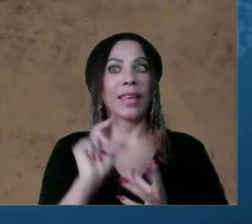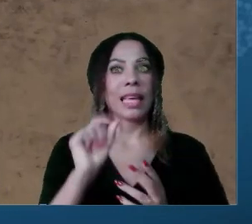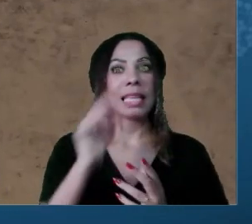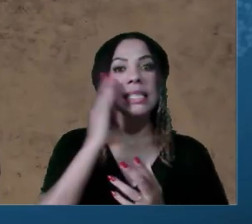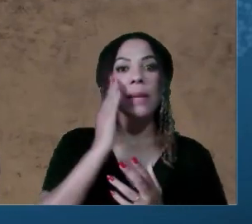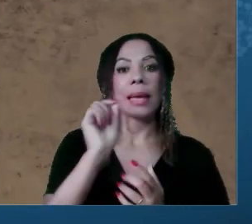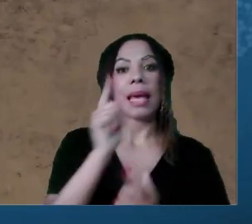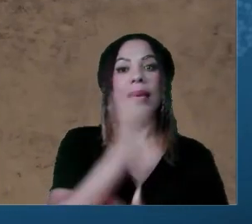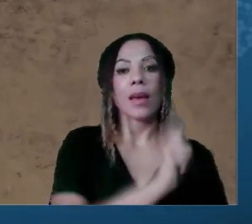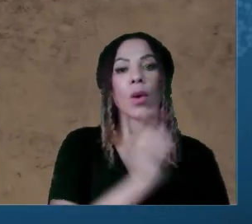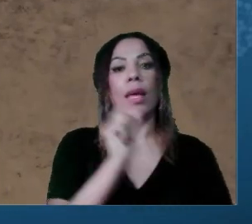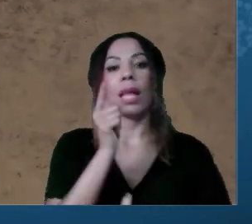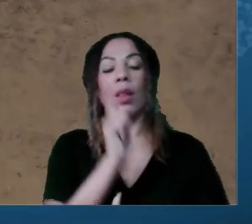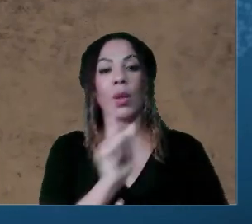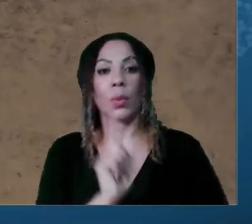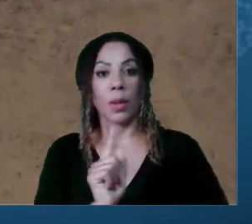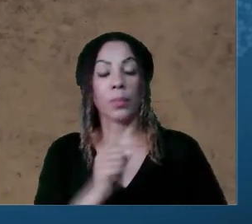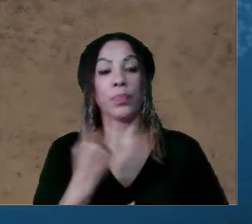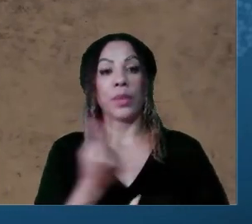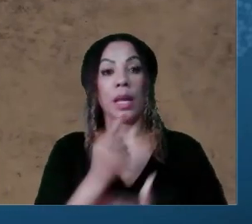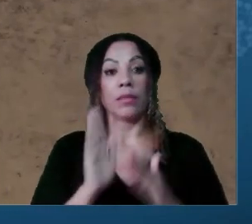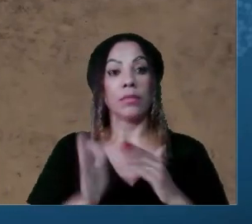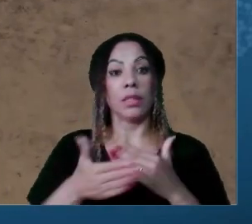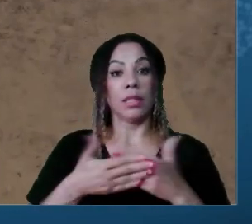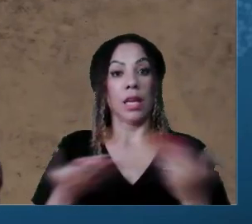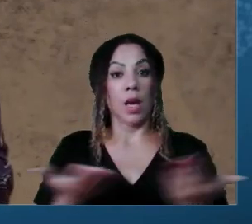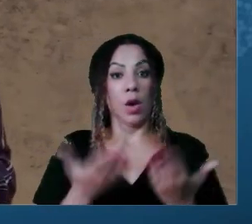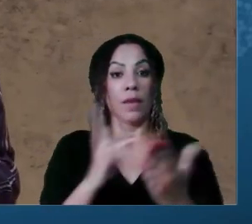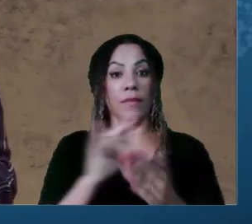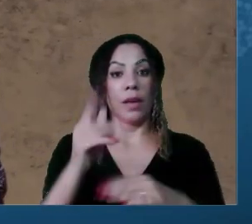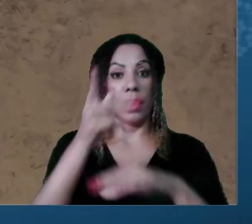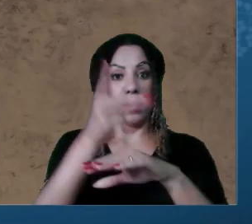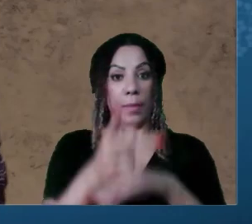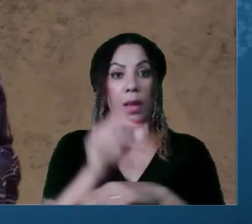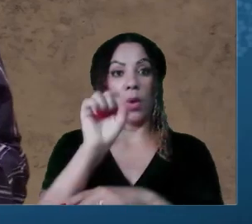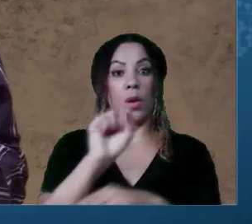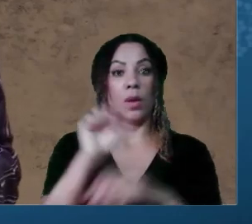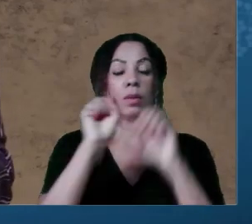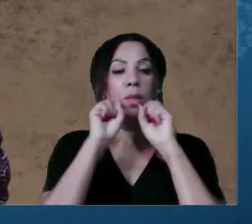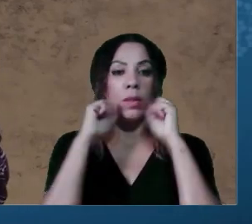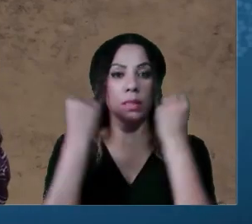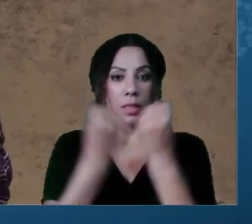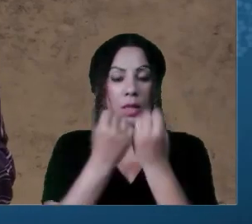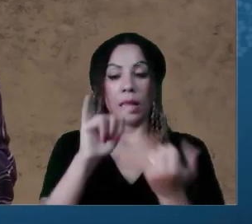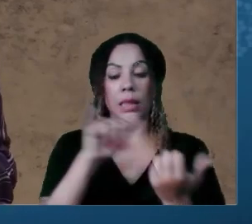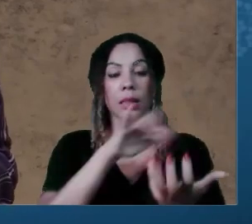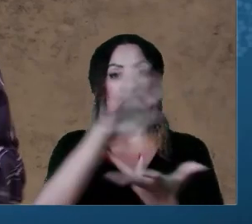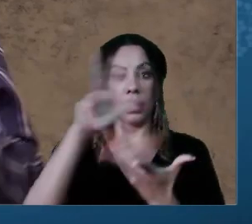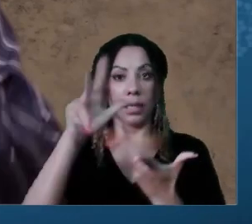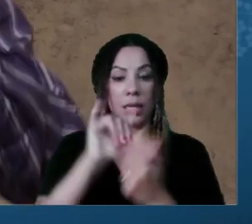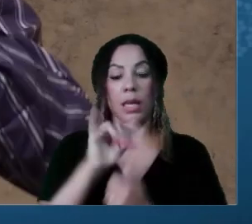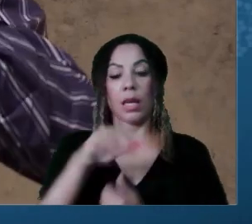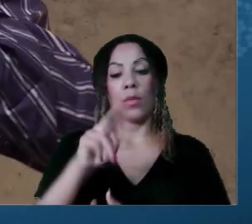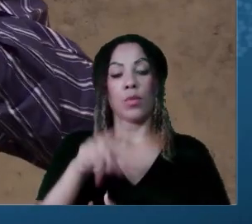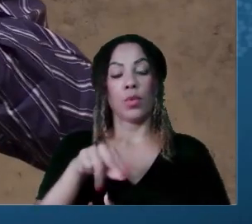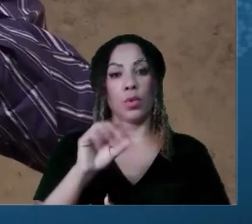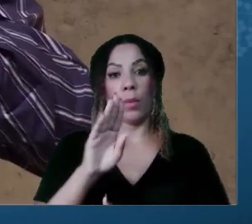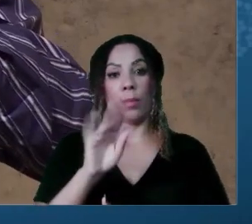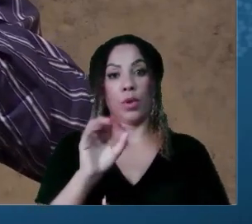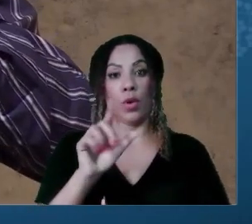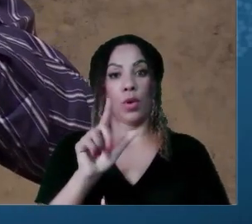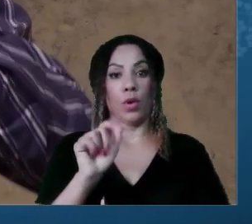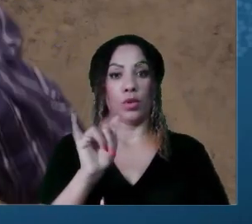ganhou. Então, a gente encerra agora com a premiação ao oitavo Simpósio Internacional em Imunobiológicos.